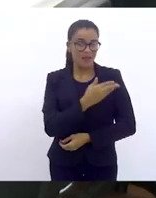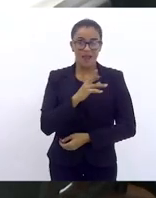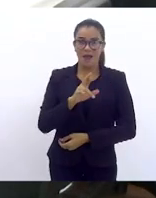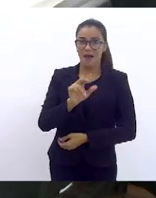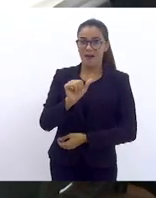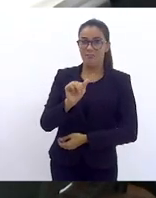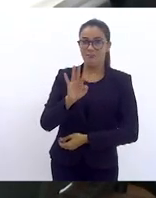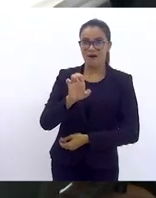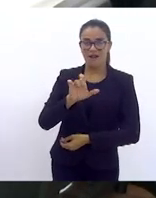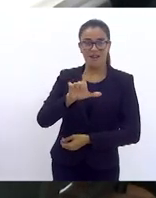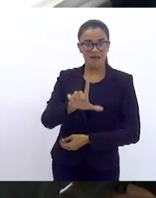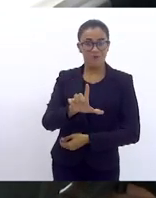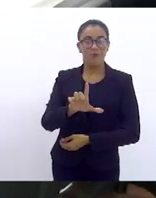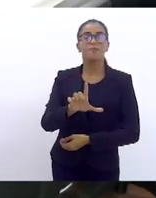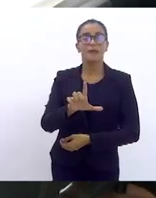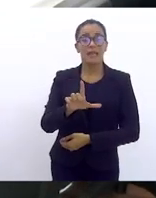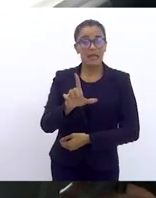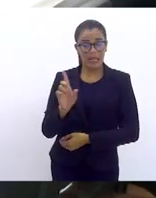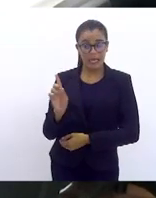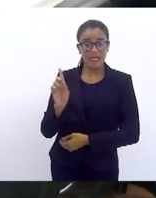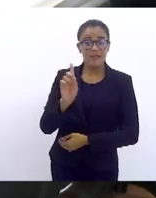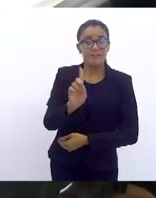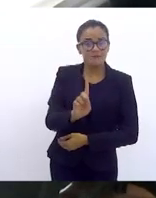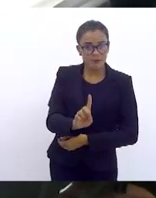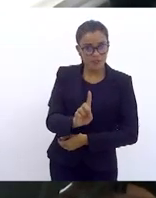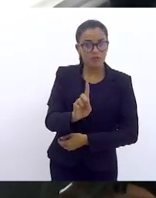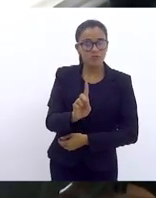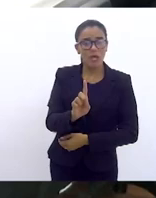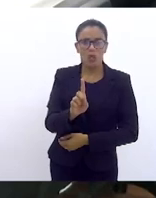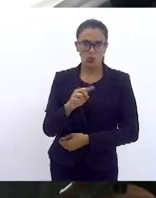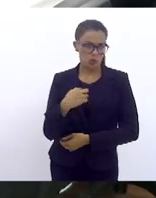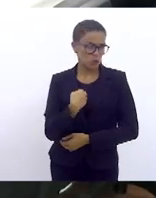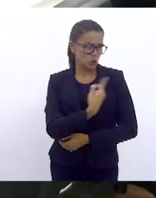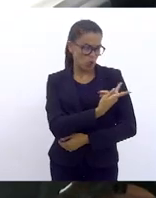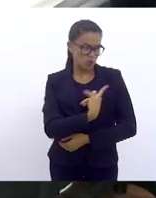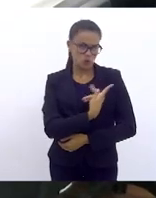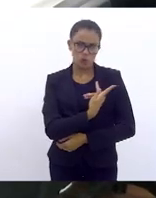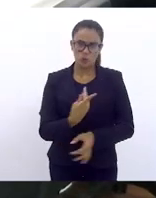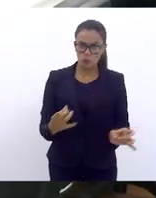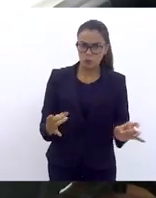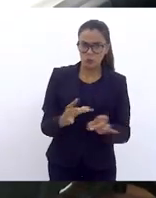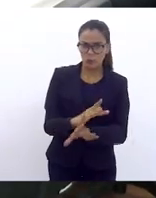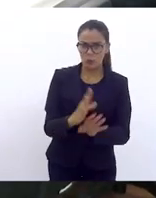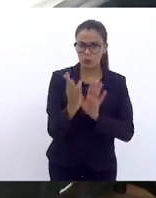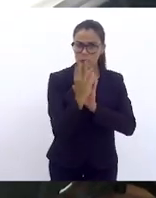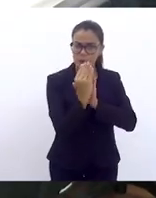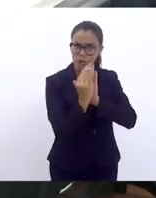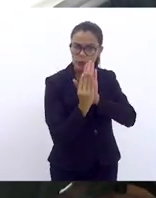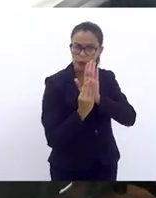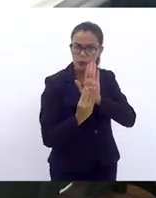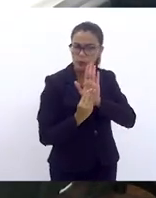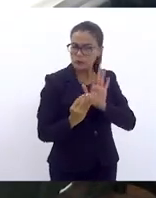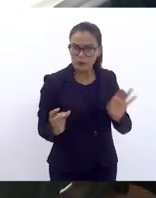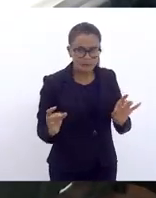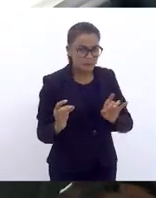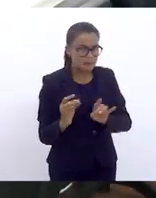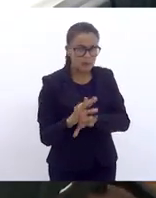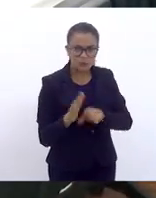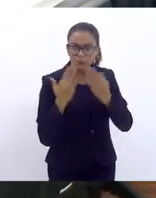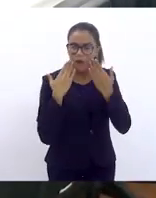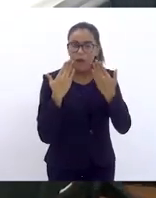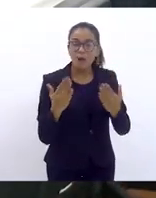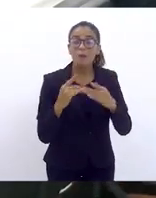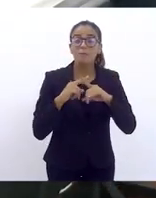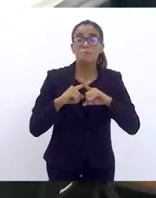Abreu ele veio a gente tá pronto para apresentar aqui a metodologia também mas eu acredito